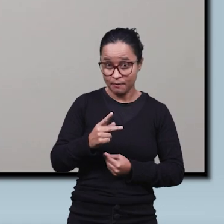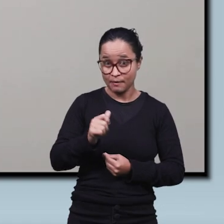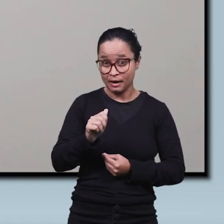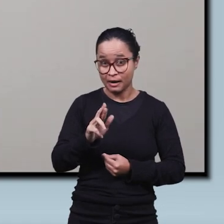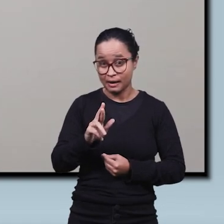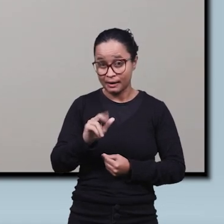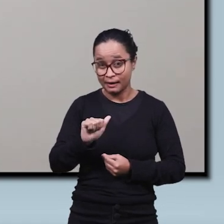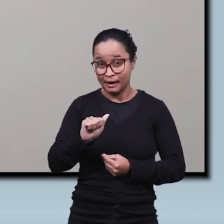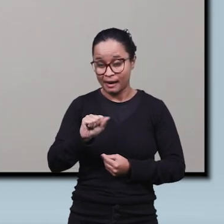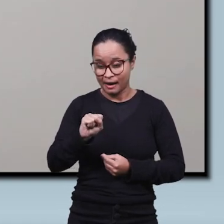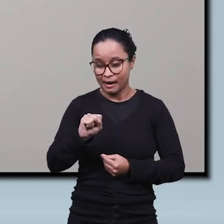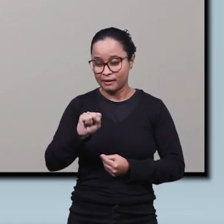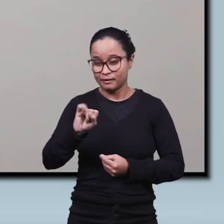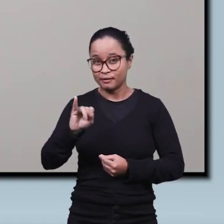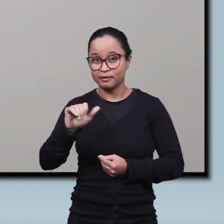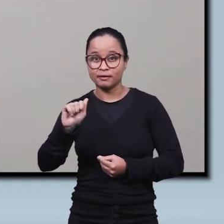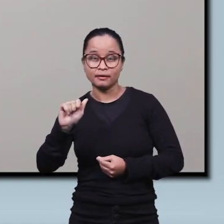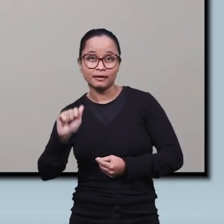monoplegias,